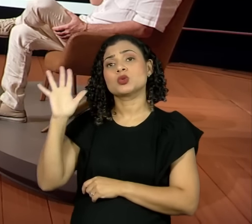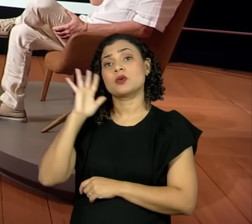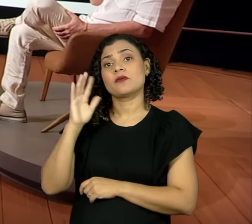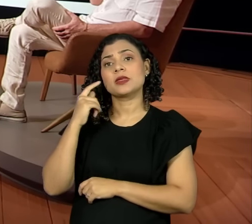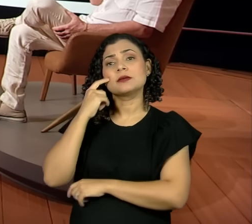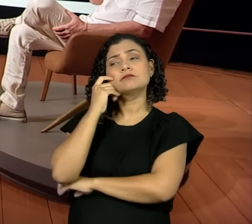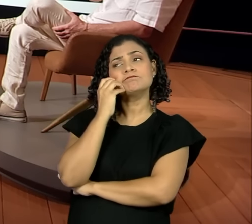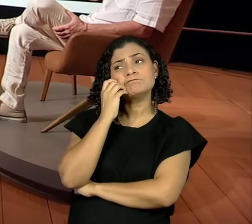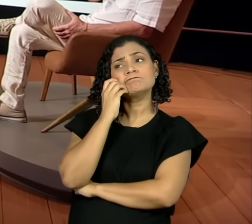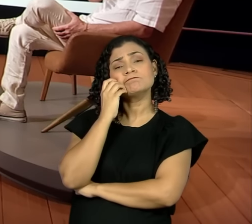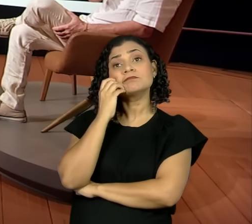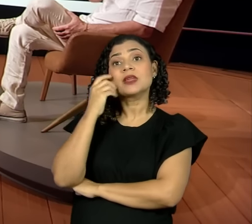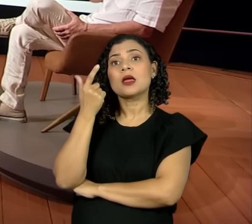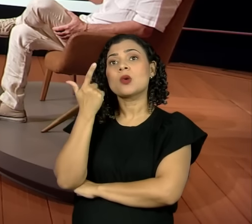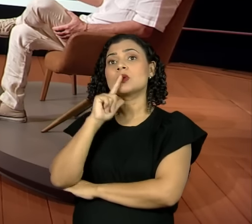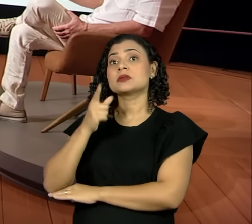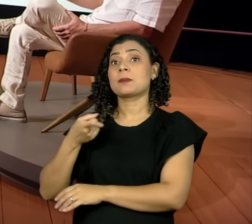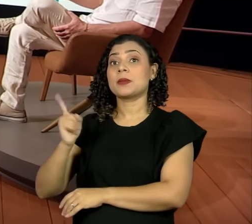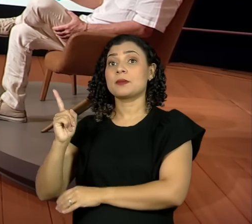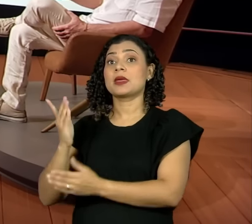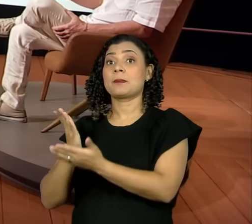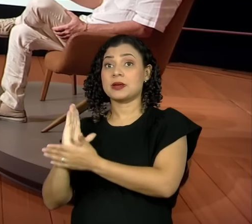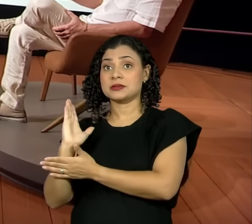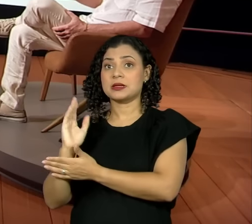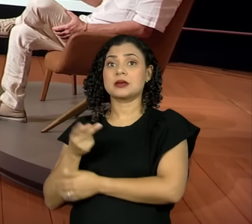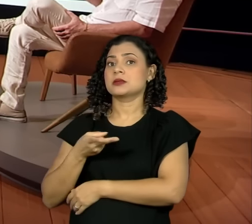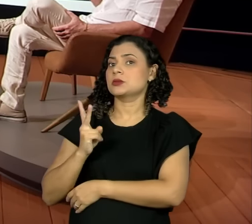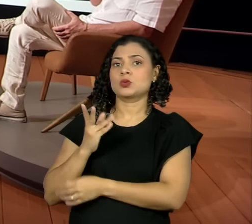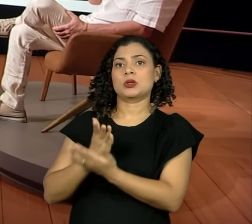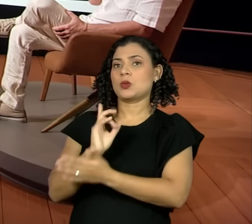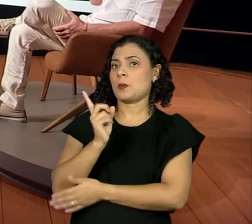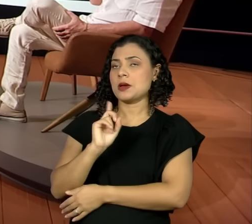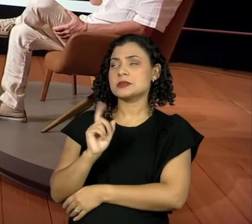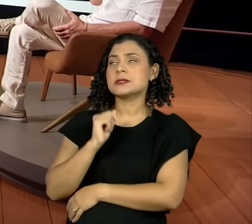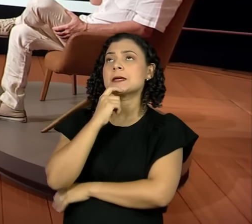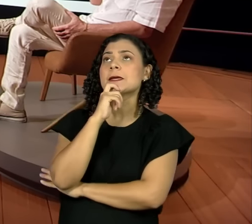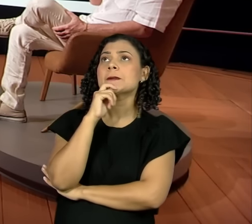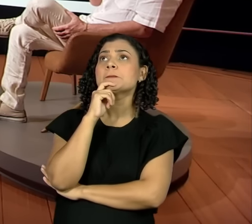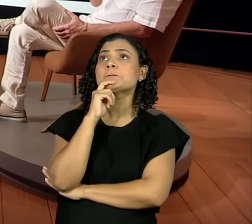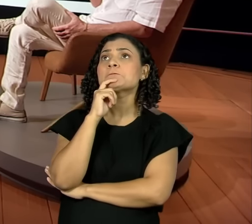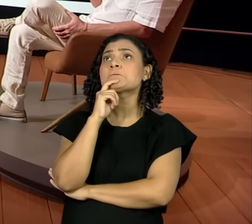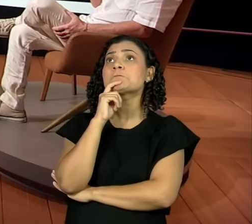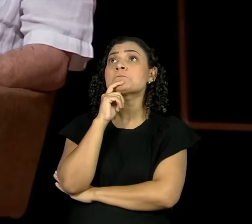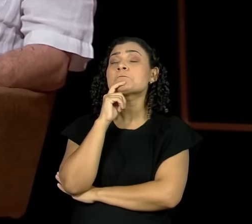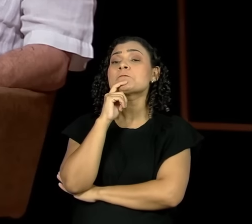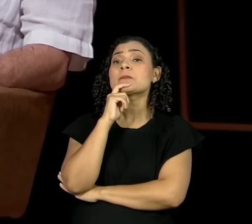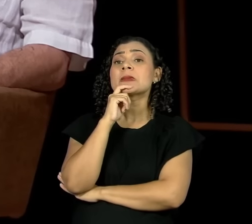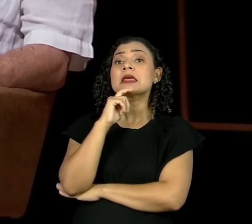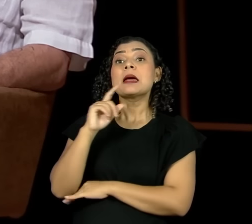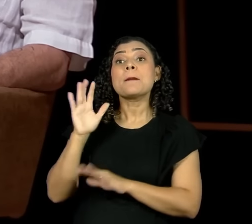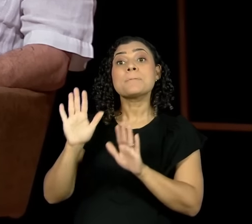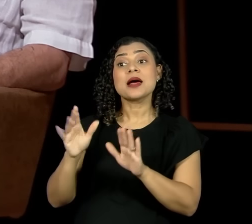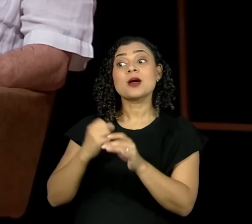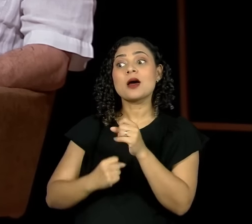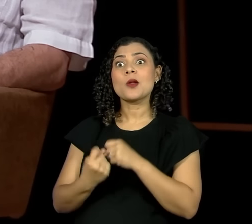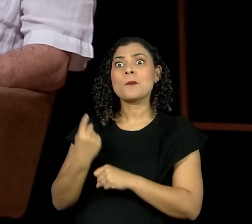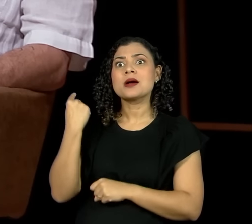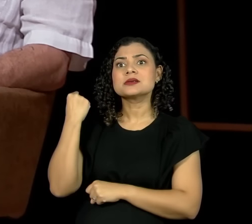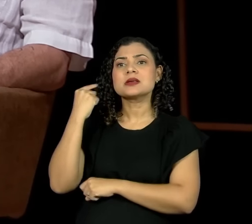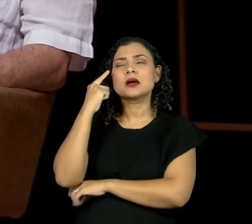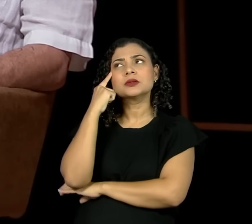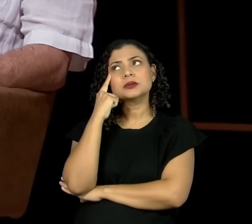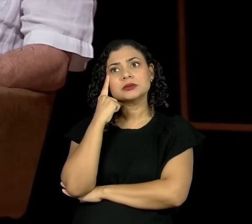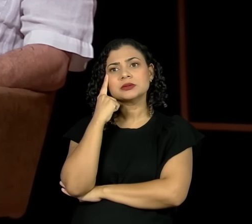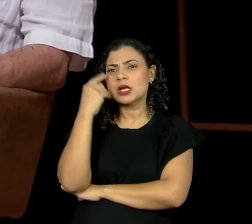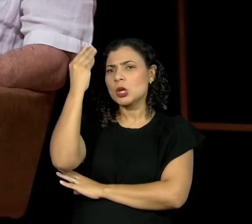e eu passei na primeira fase na segunda eu não passei mas aí o ano passado eu falei o